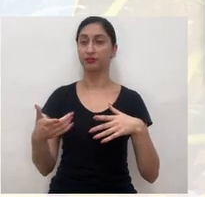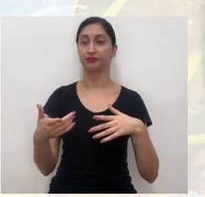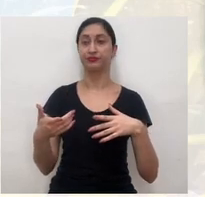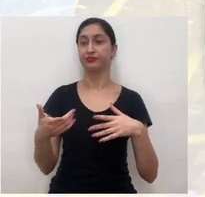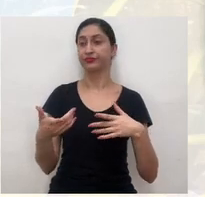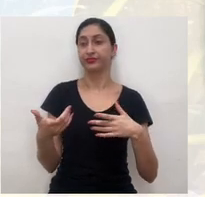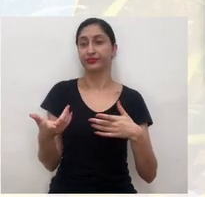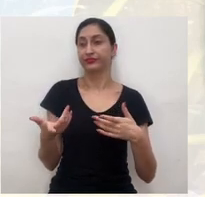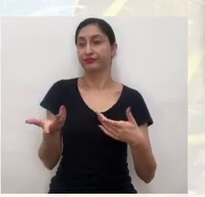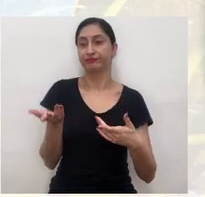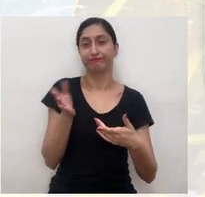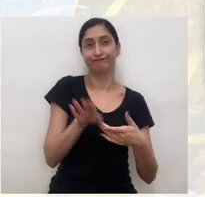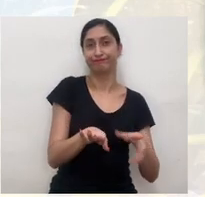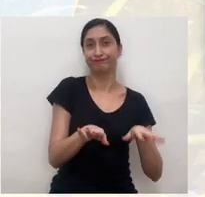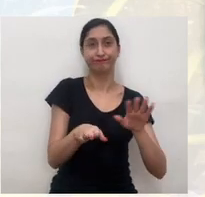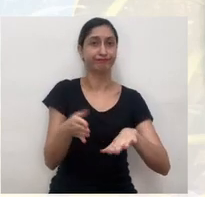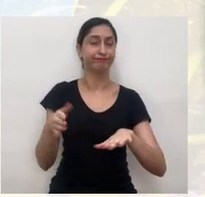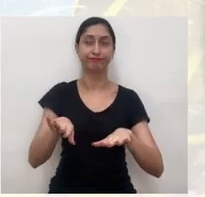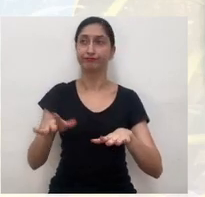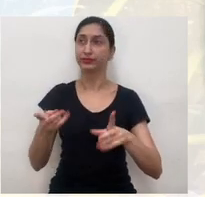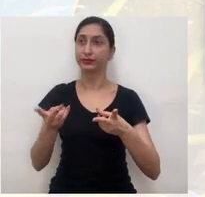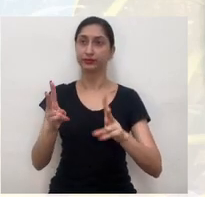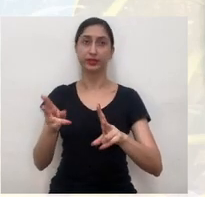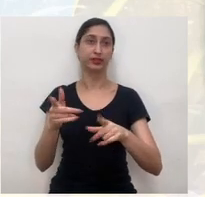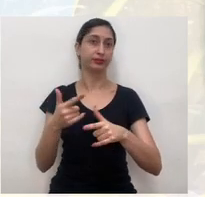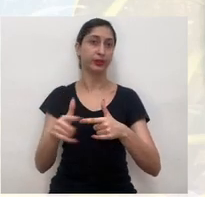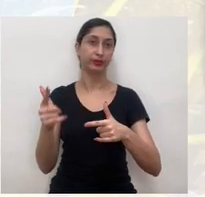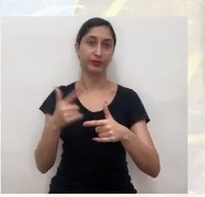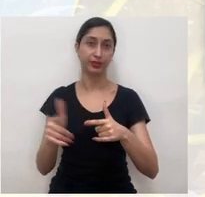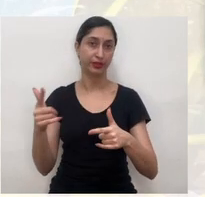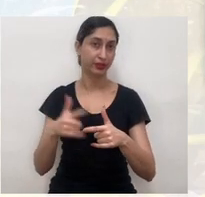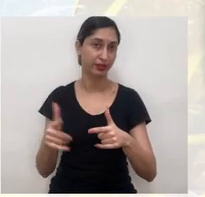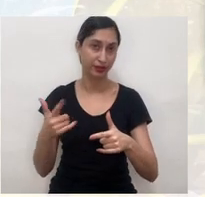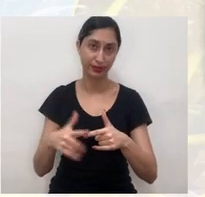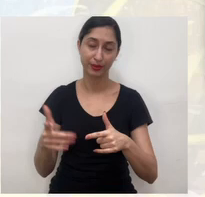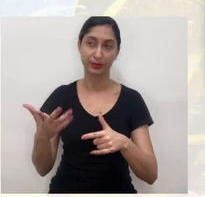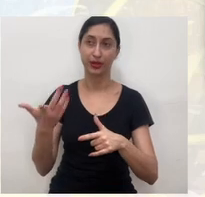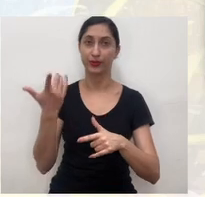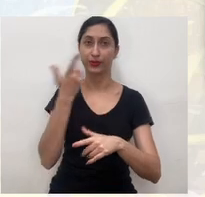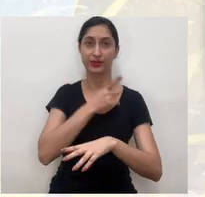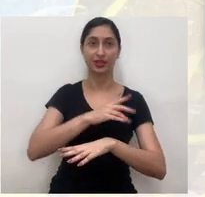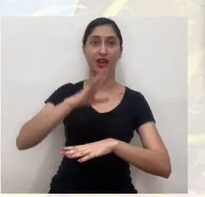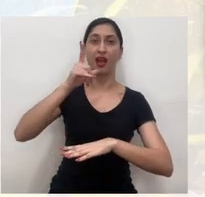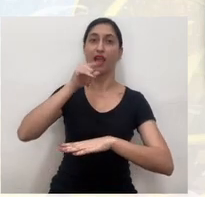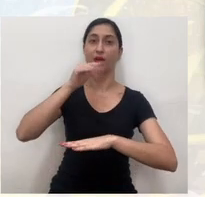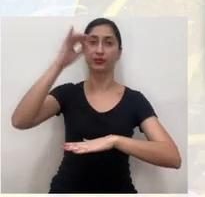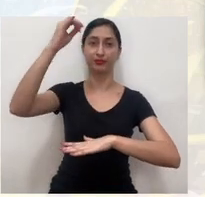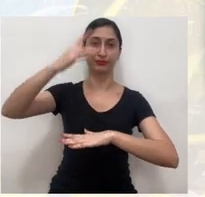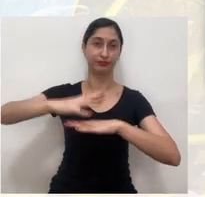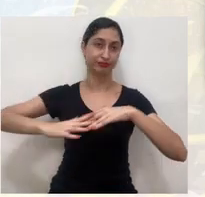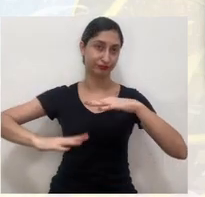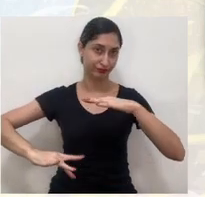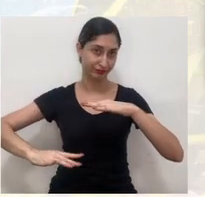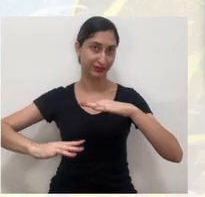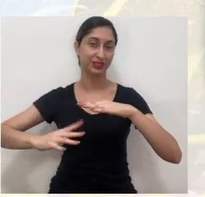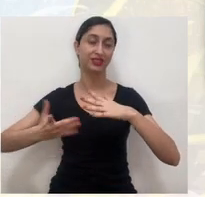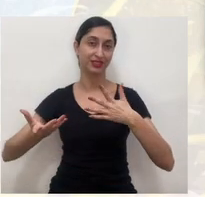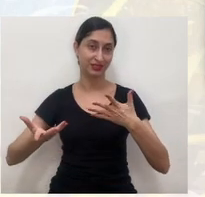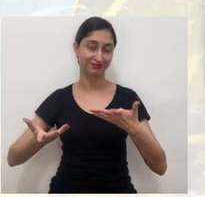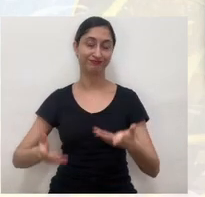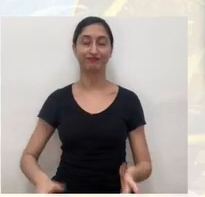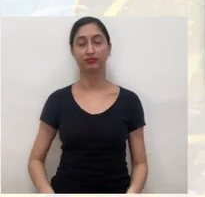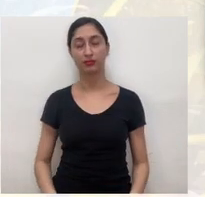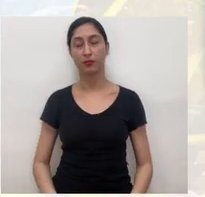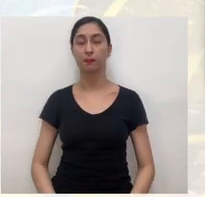ser um obstáculo à permeabilidade da área, que a gente chama, né? Então, vão